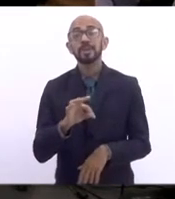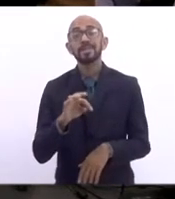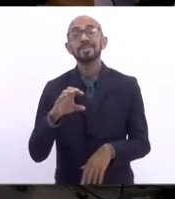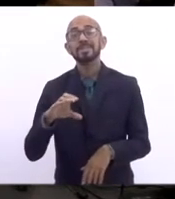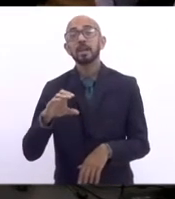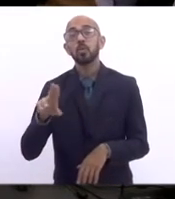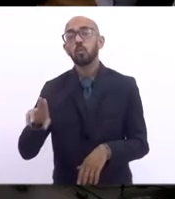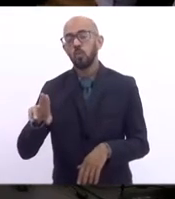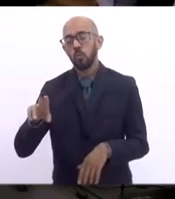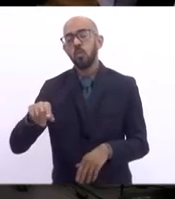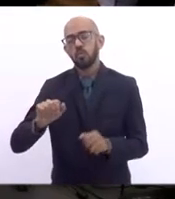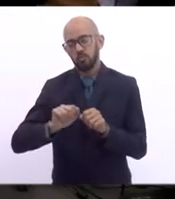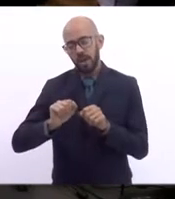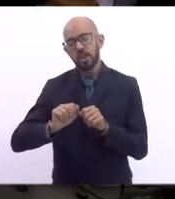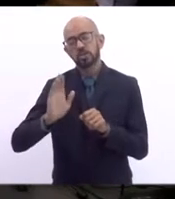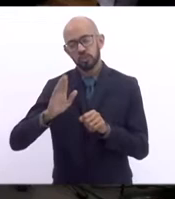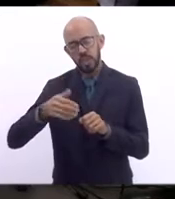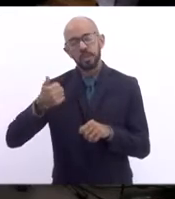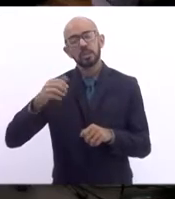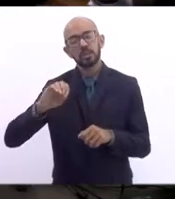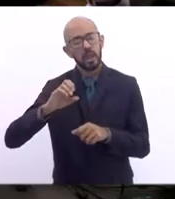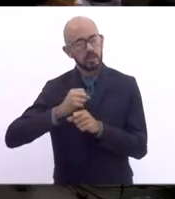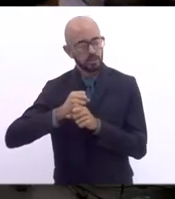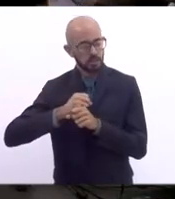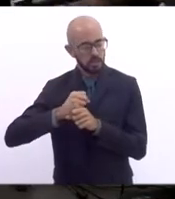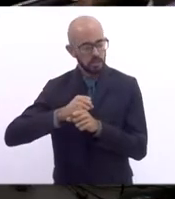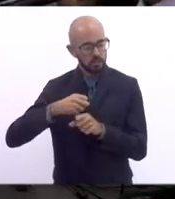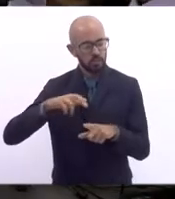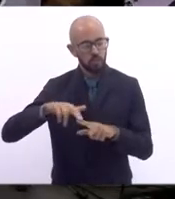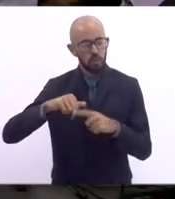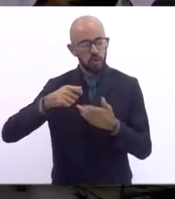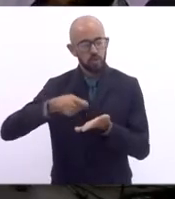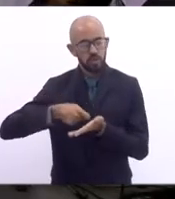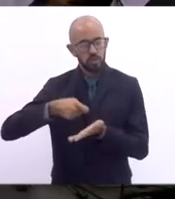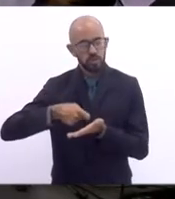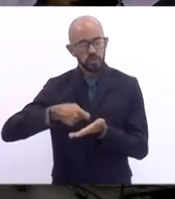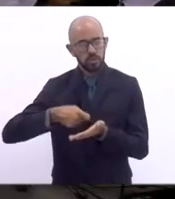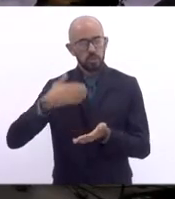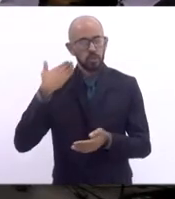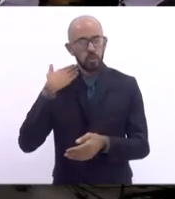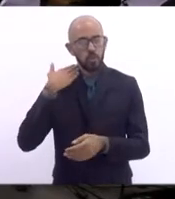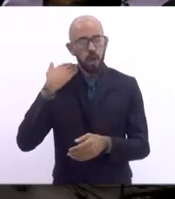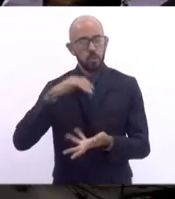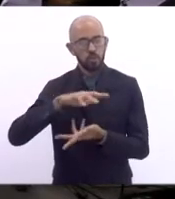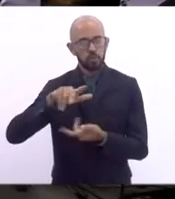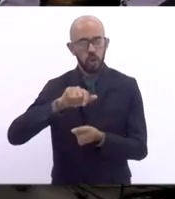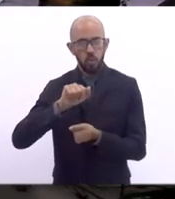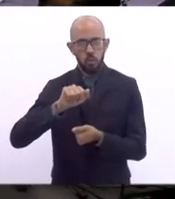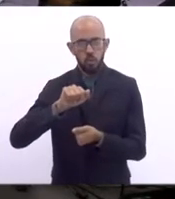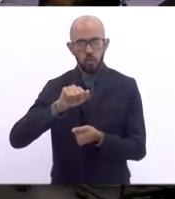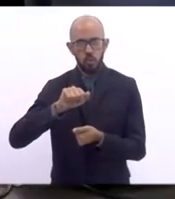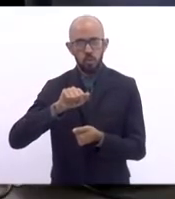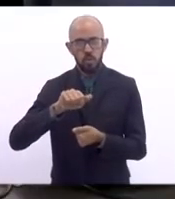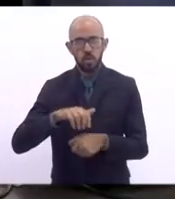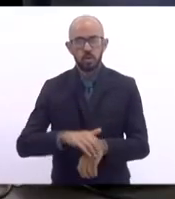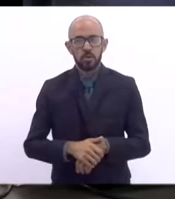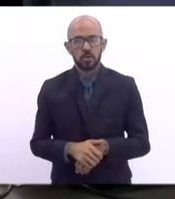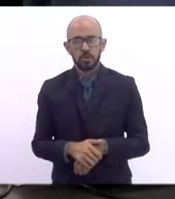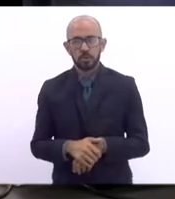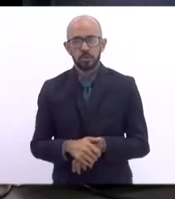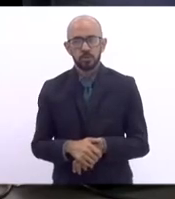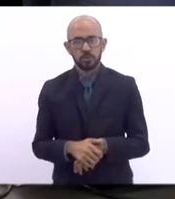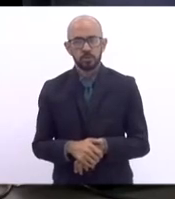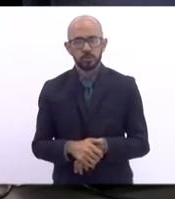né até por conta de exigência do do Banco Mundial é é